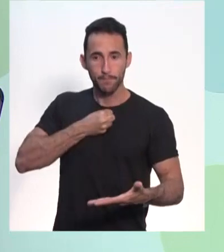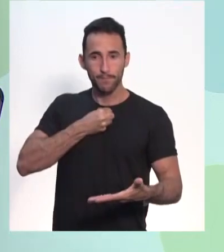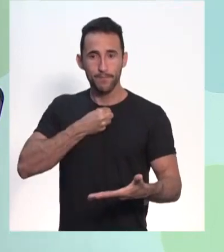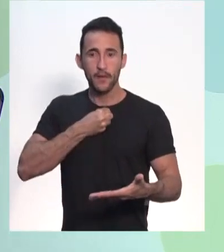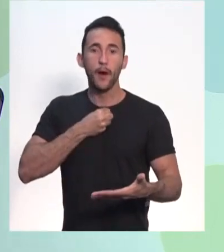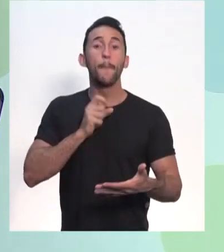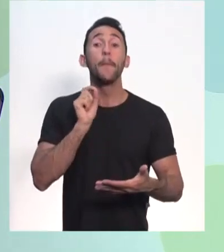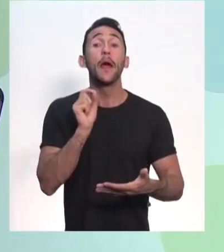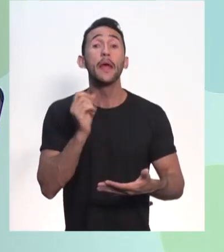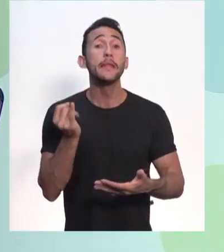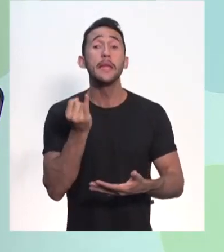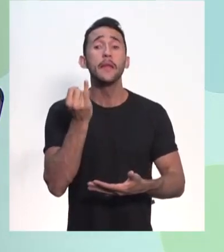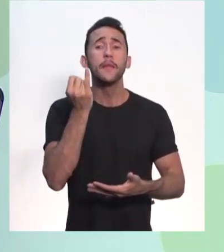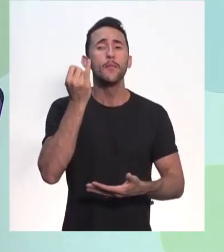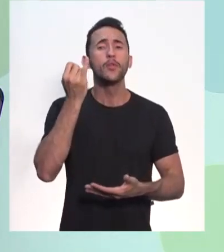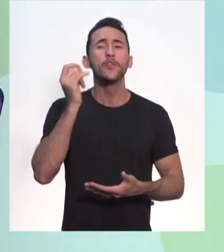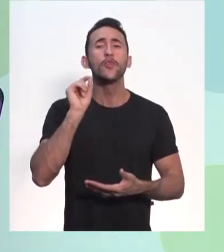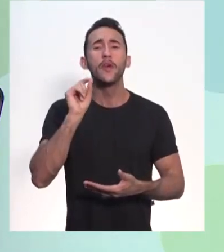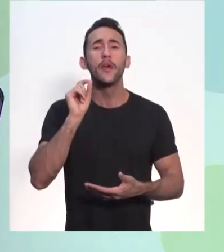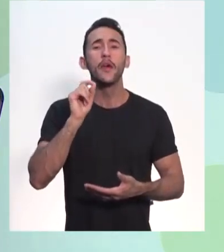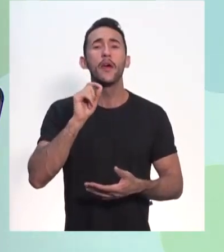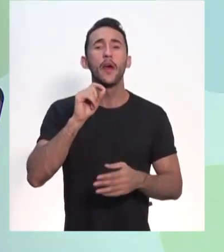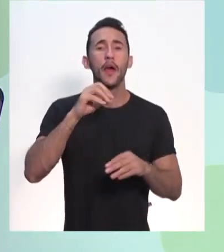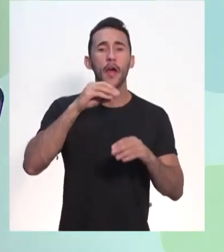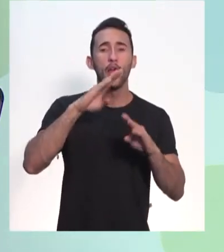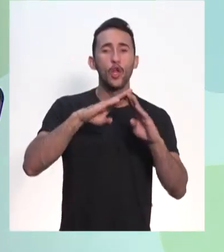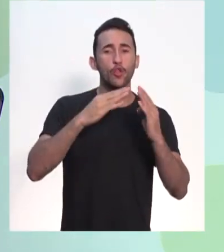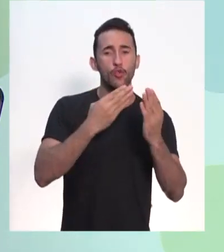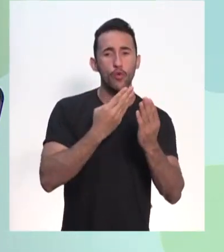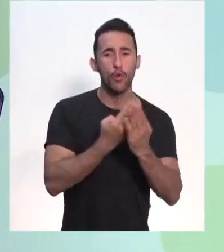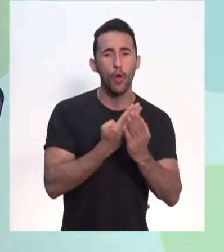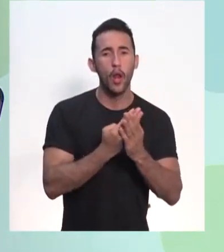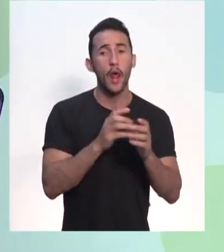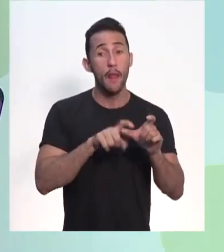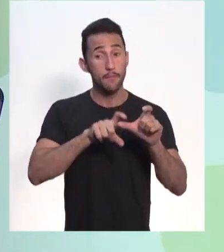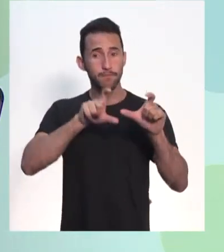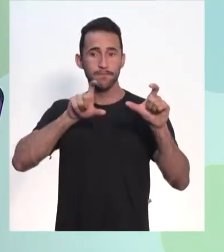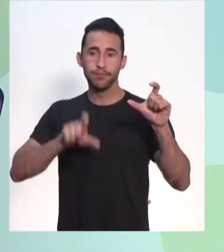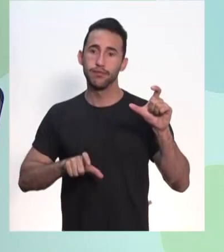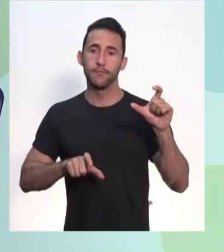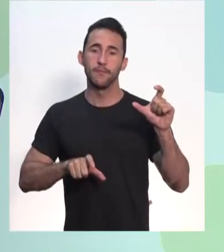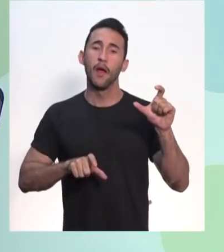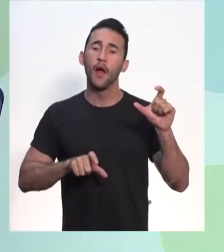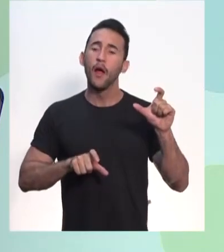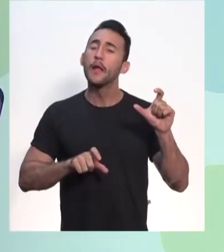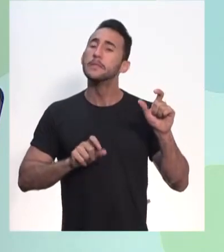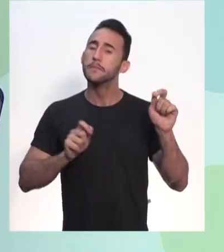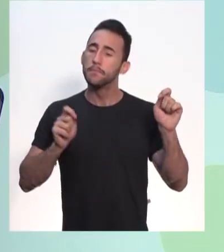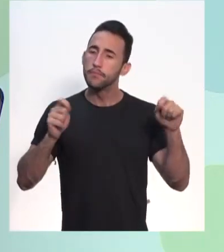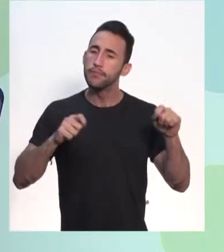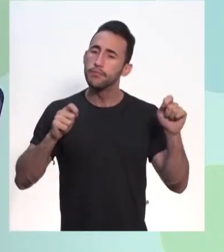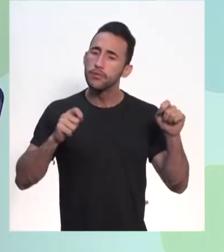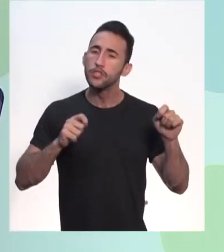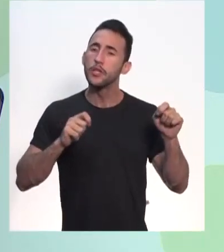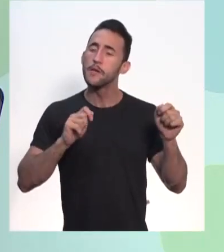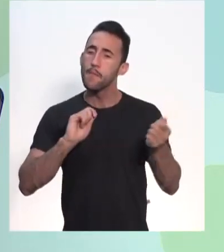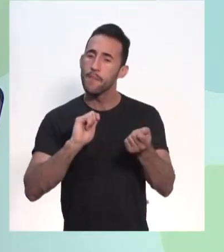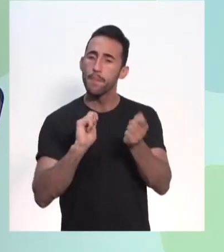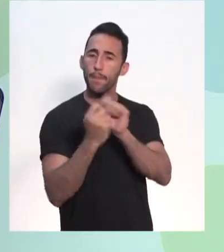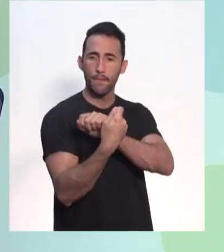sua fala, né, Li? Apesar de ser um bate-papo rápido, bem rápido. Bem rápido, mas quantas